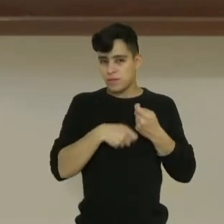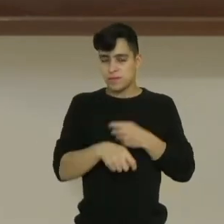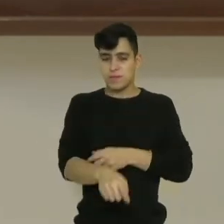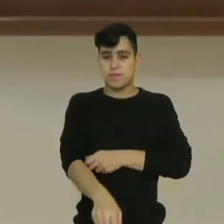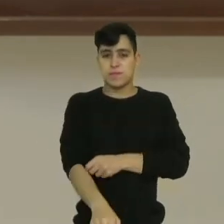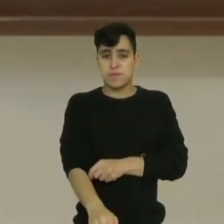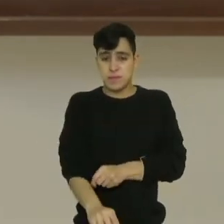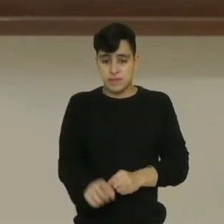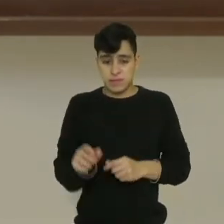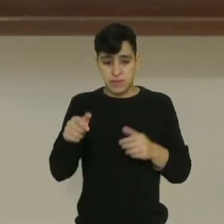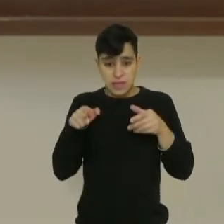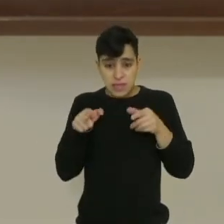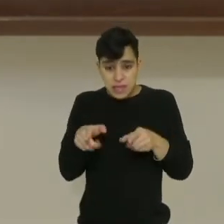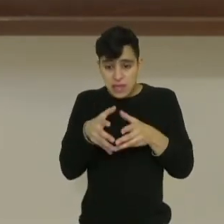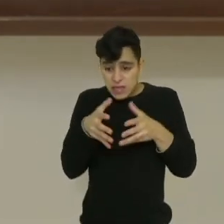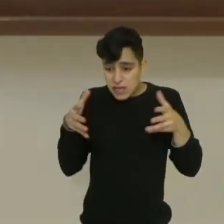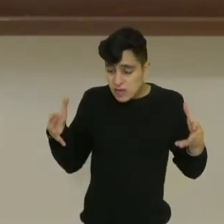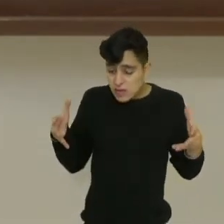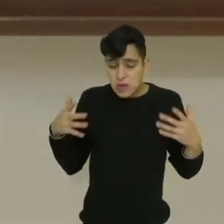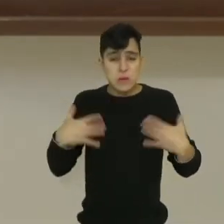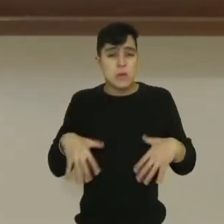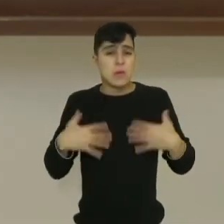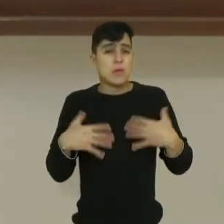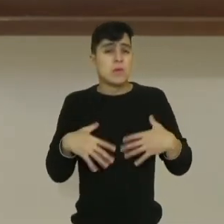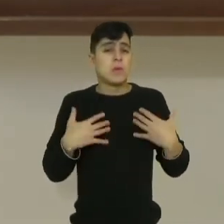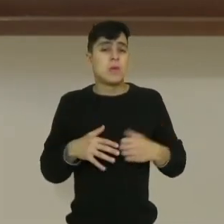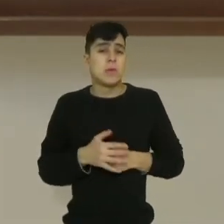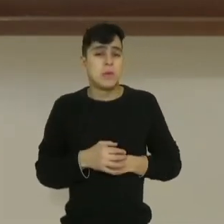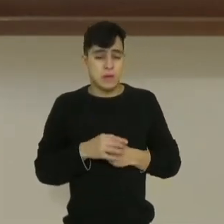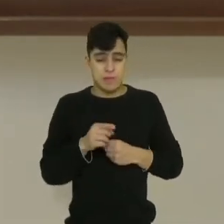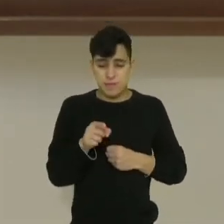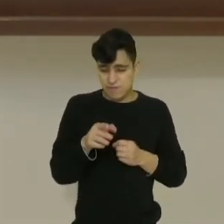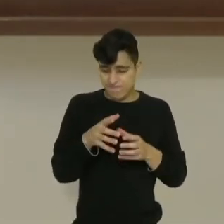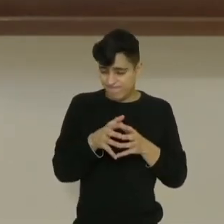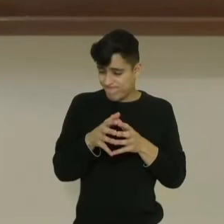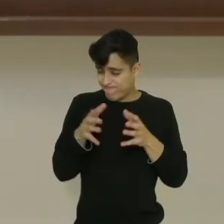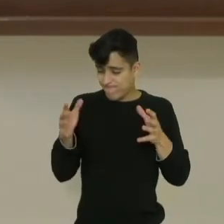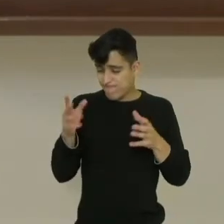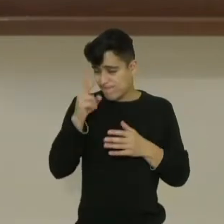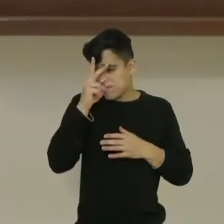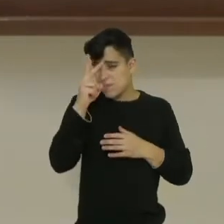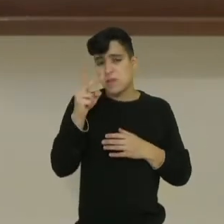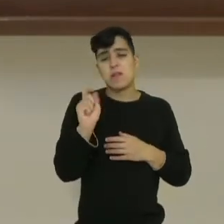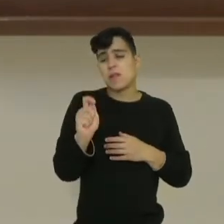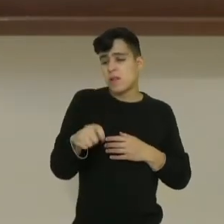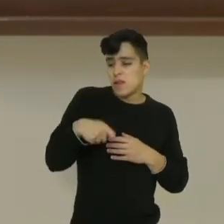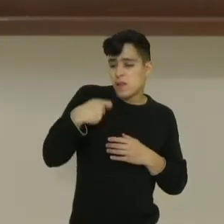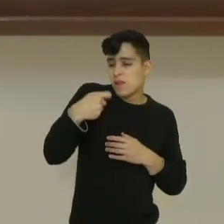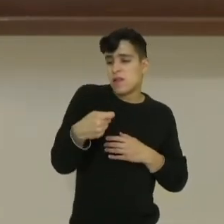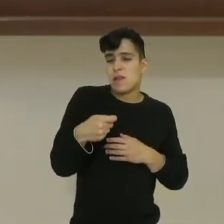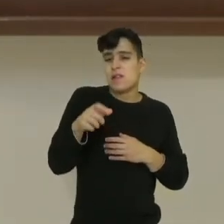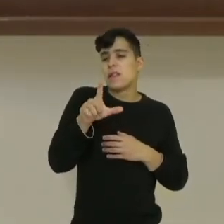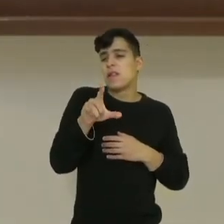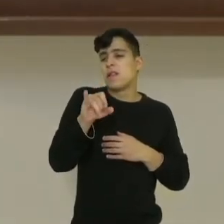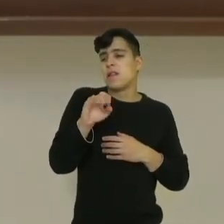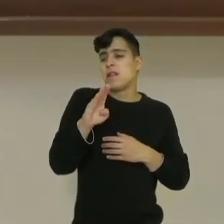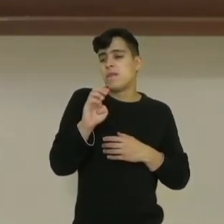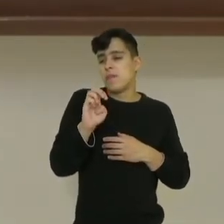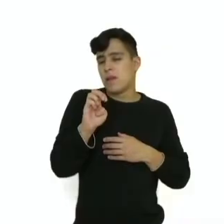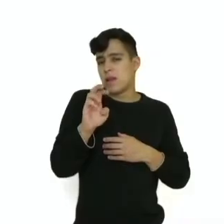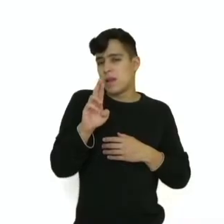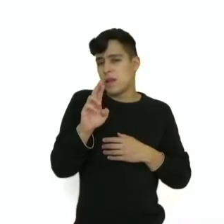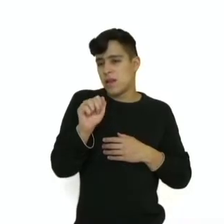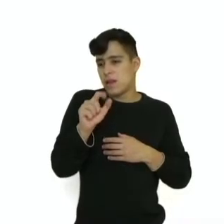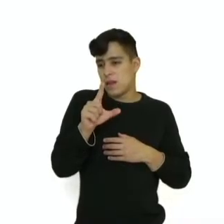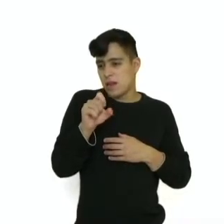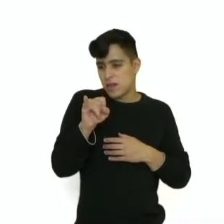dá um crescimento vertiginoso. A esse crescimento vertiginoso nós vamos chamar de liberalismo. Claro que